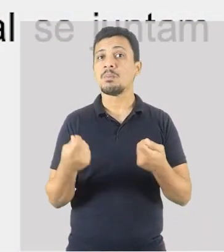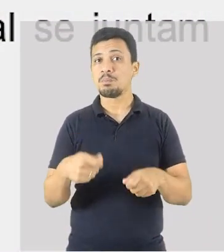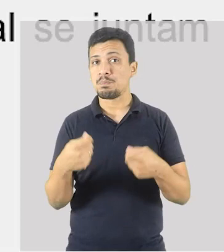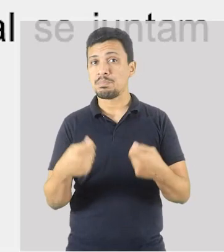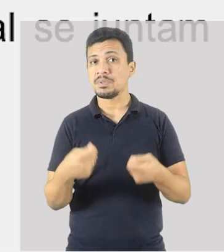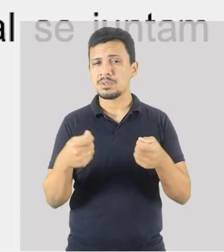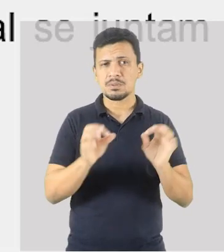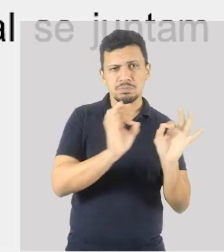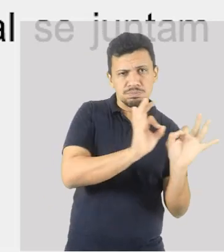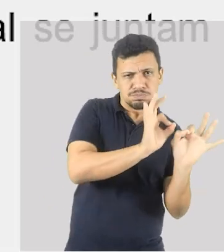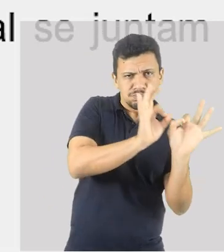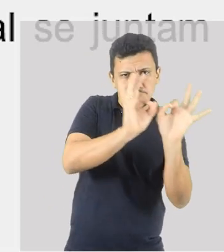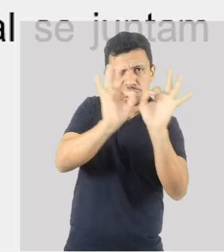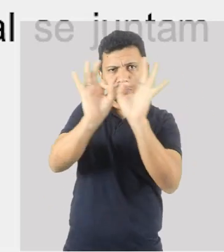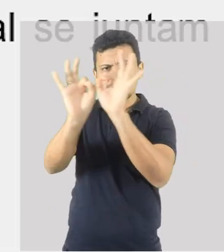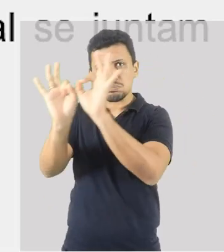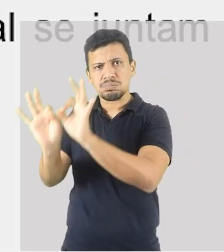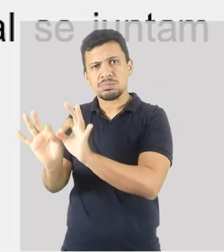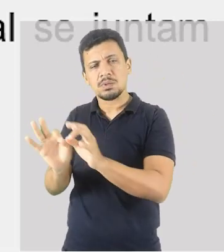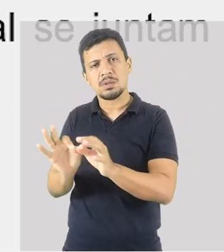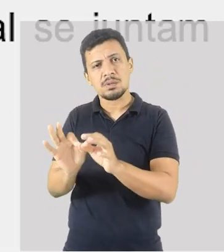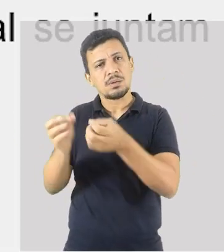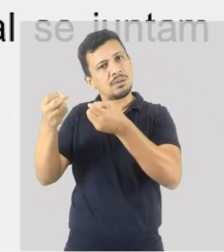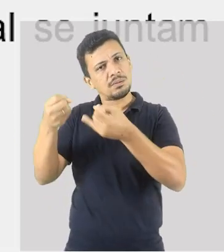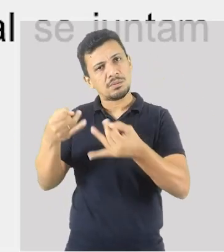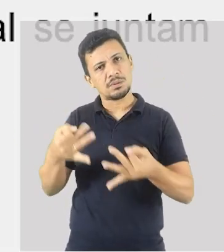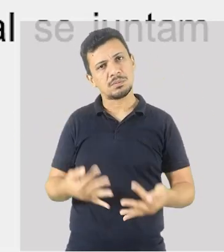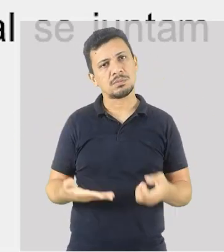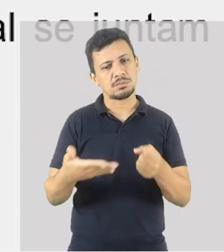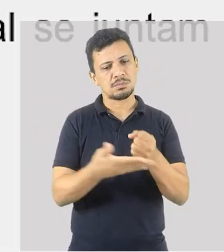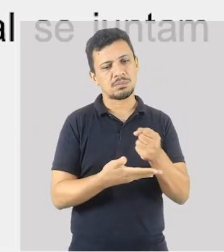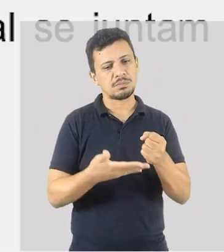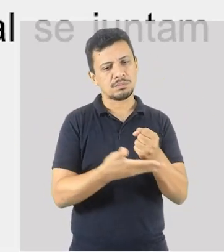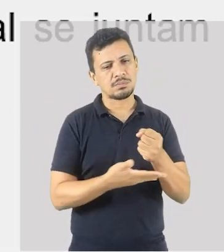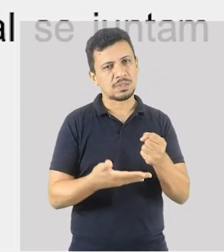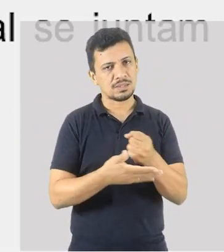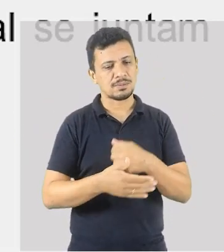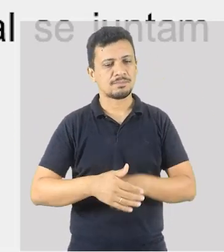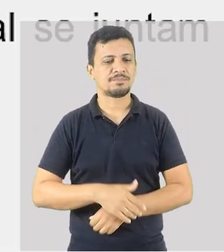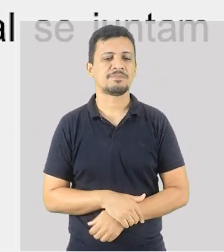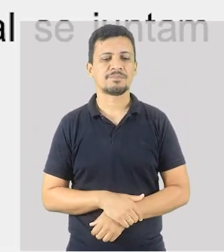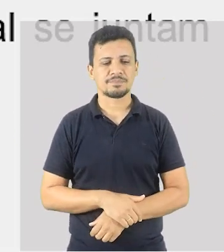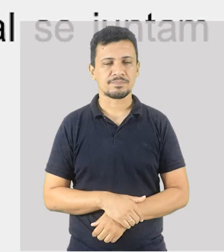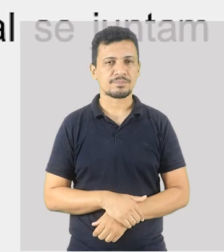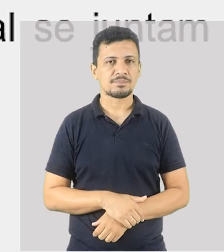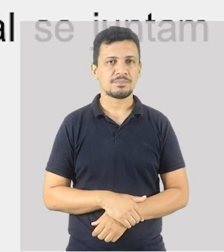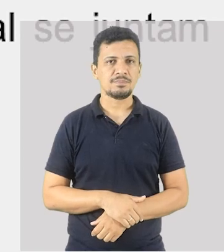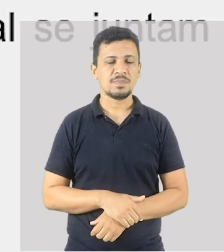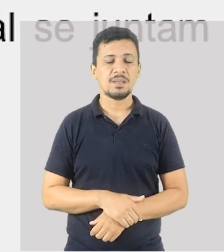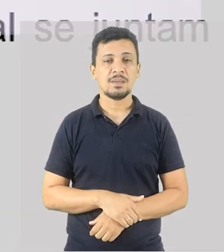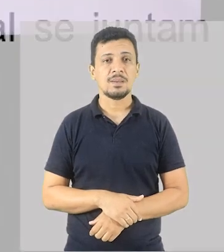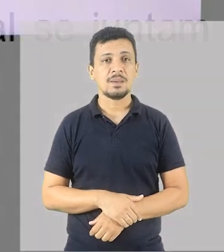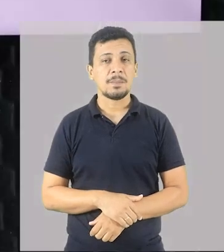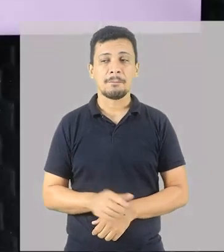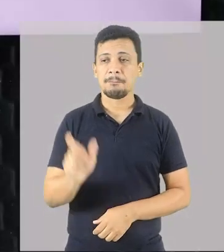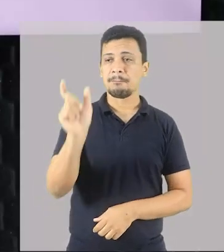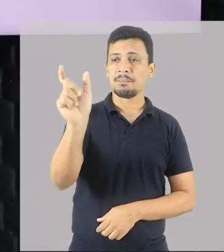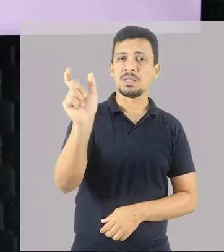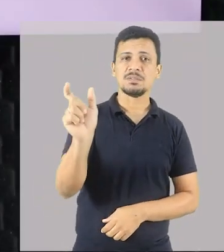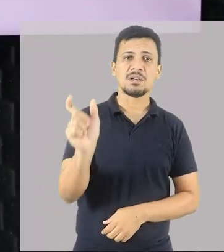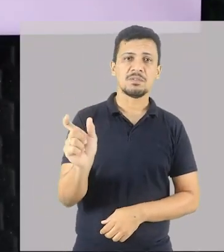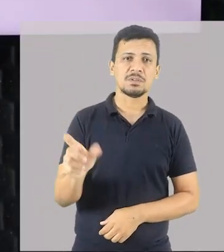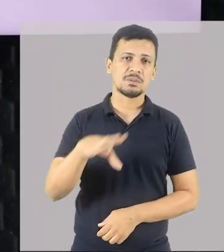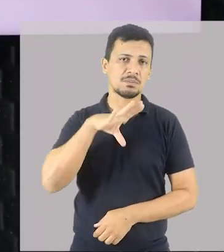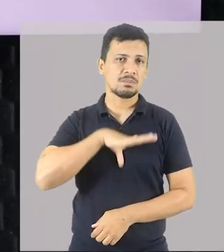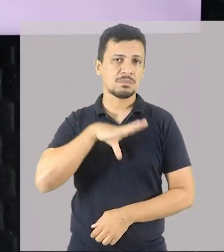vocês atentem para as definições básicas dessas referências, né? As palavras da língua portuguesa,